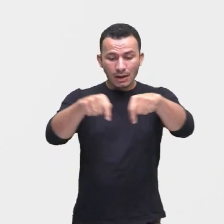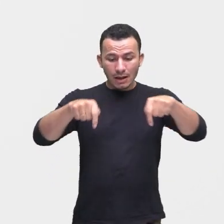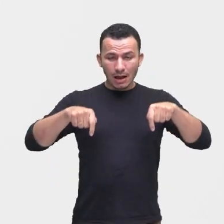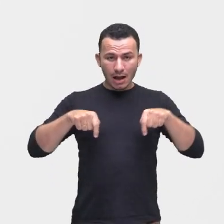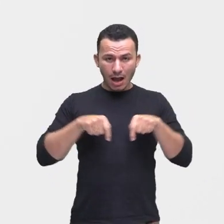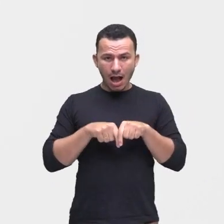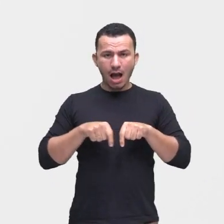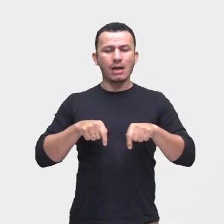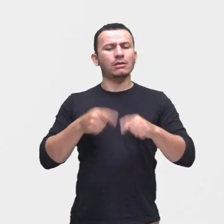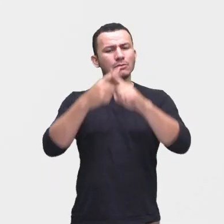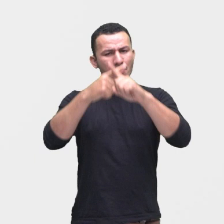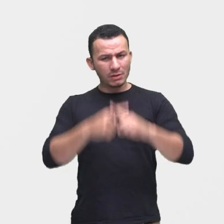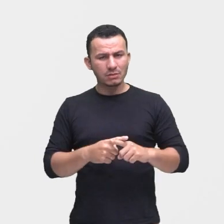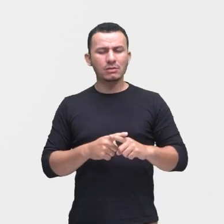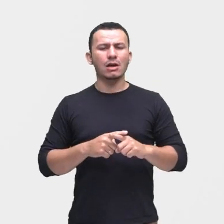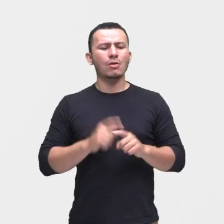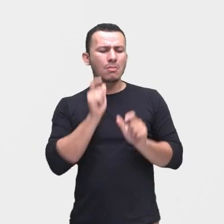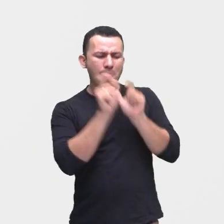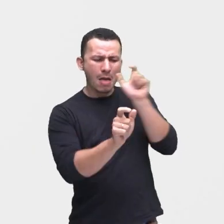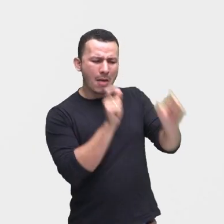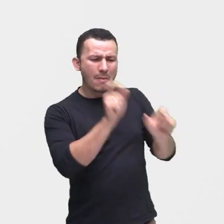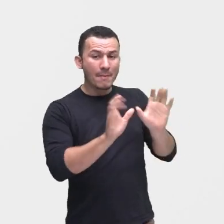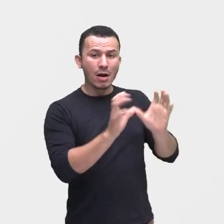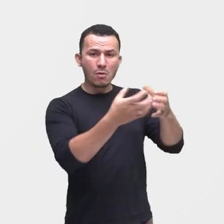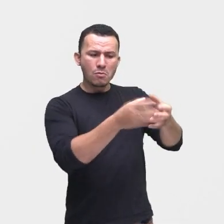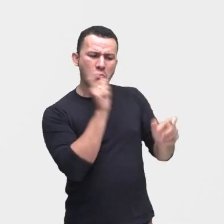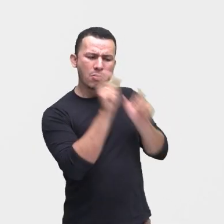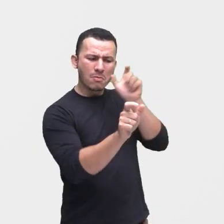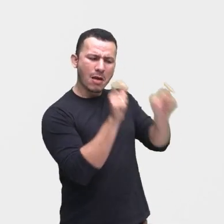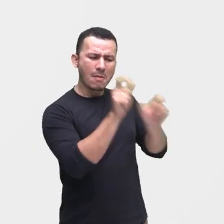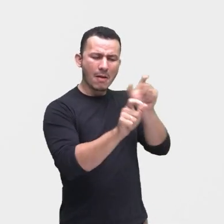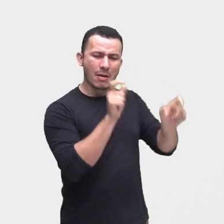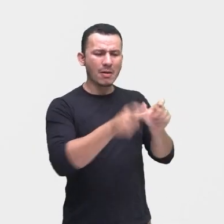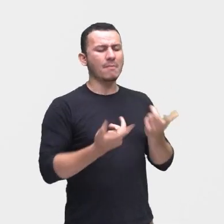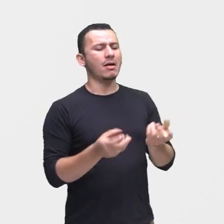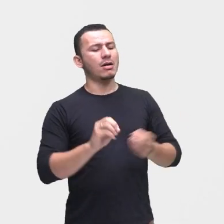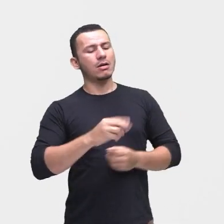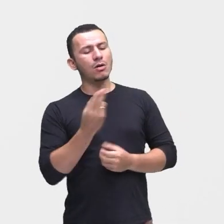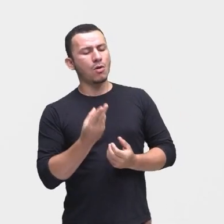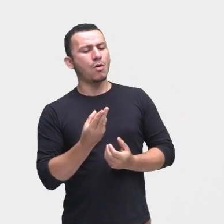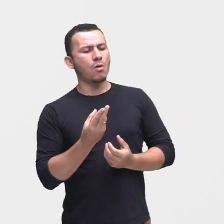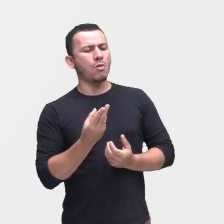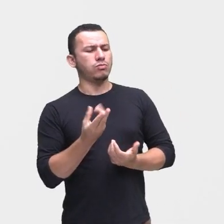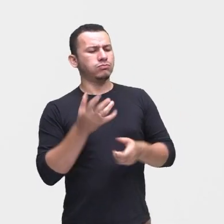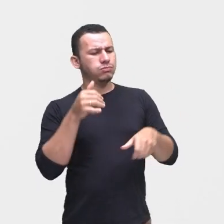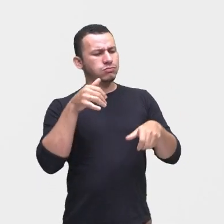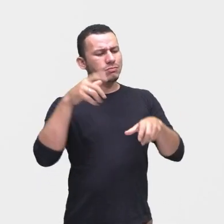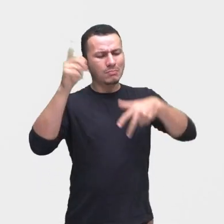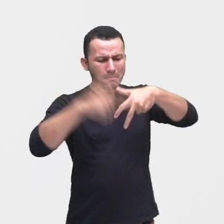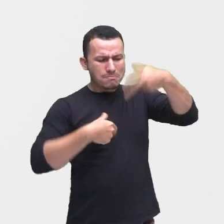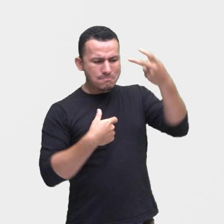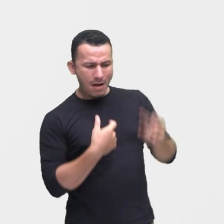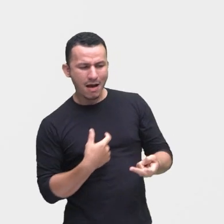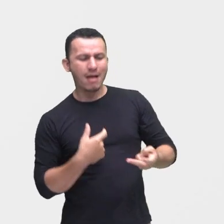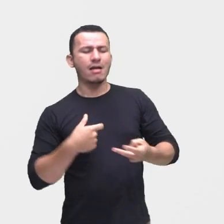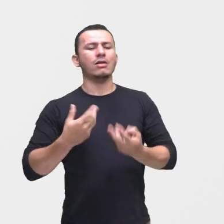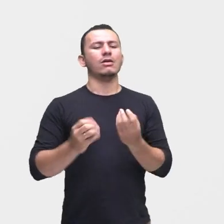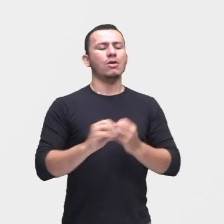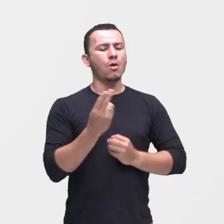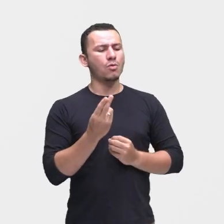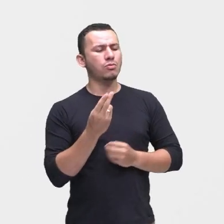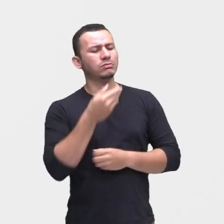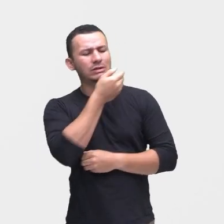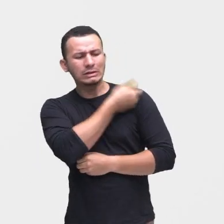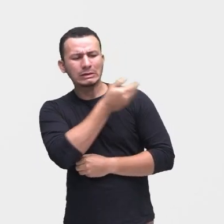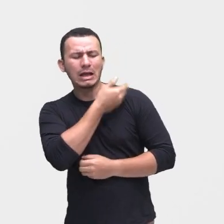de competição com atitudes grosseiras, representadas por gestos obscenos, lesões físicas ou